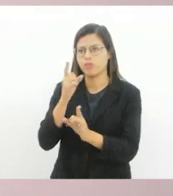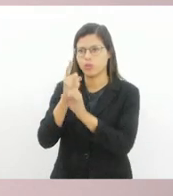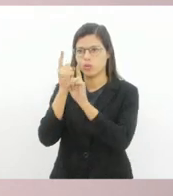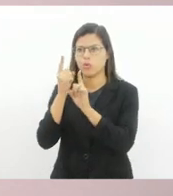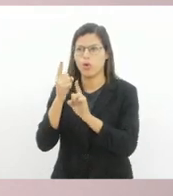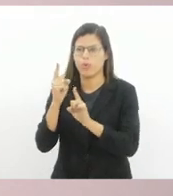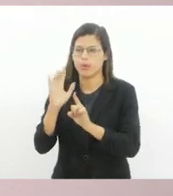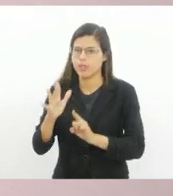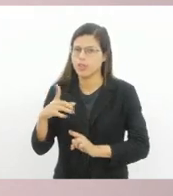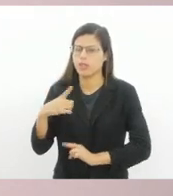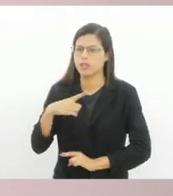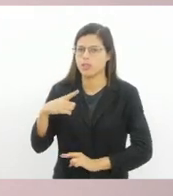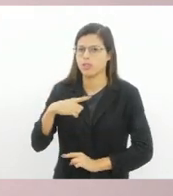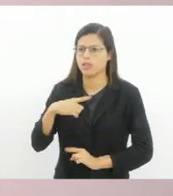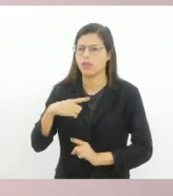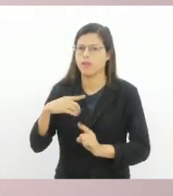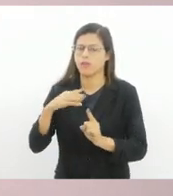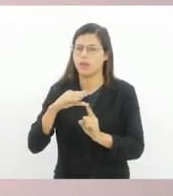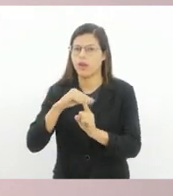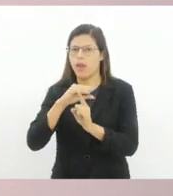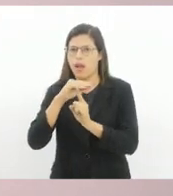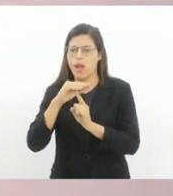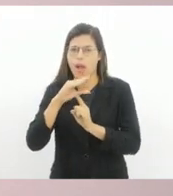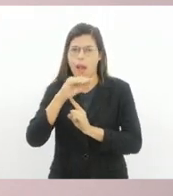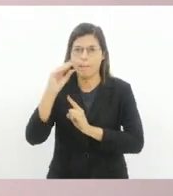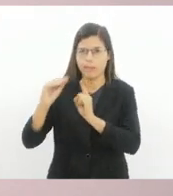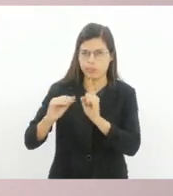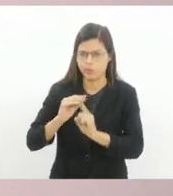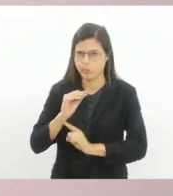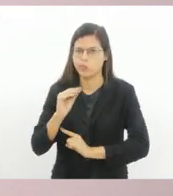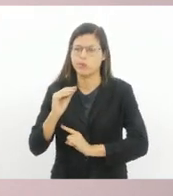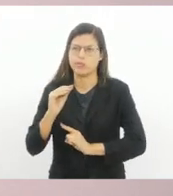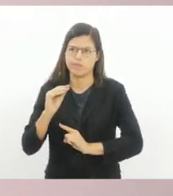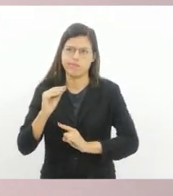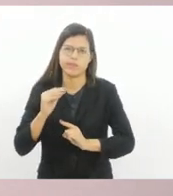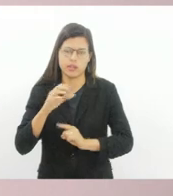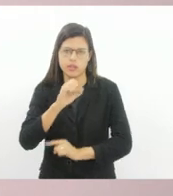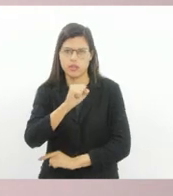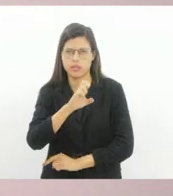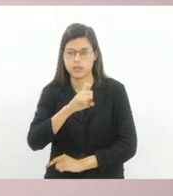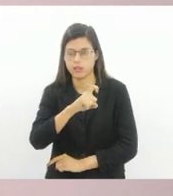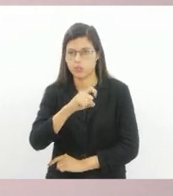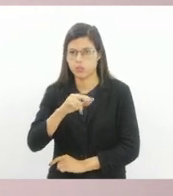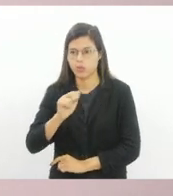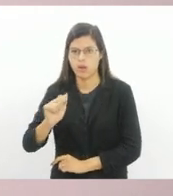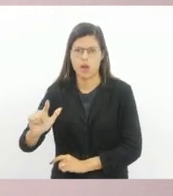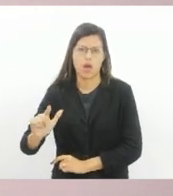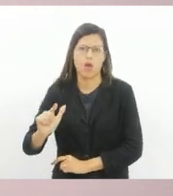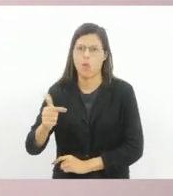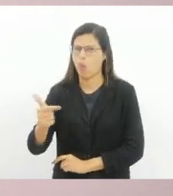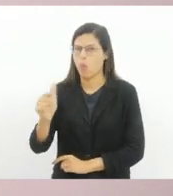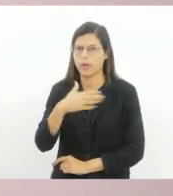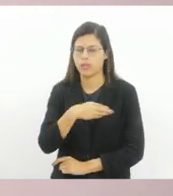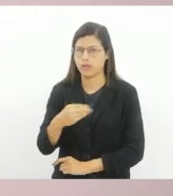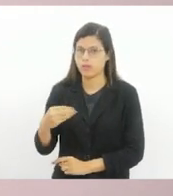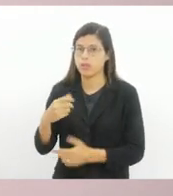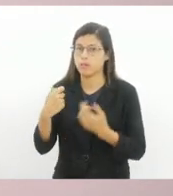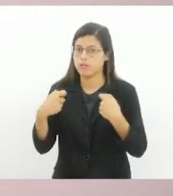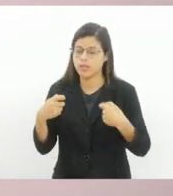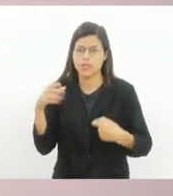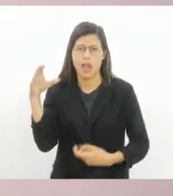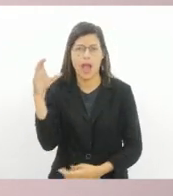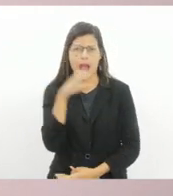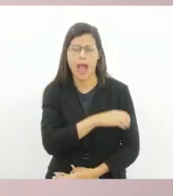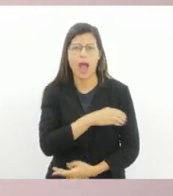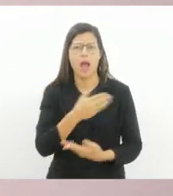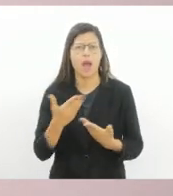filha. Então, assim, o sistema de atendimento, ele tem que ser ágil, ele tem que ser capacitado, e a saúde, a educação. E aí a